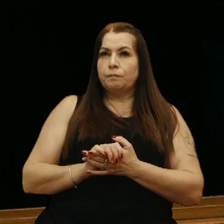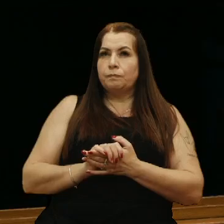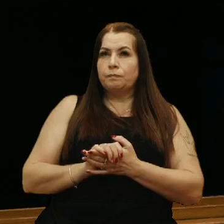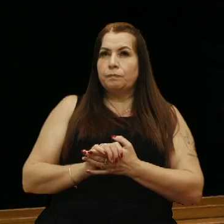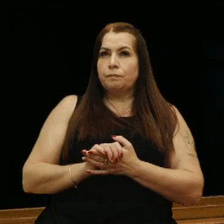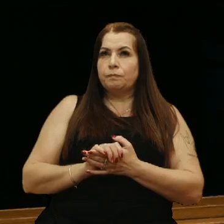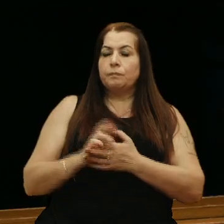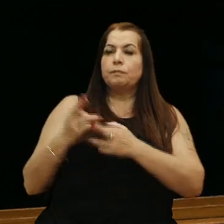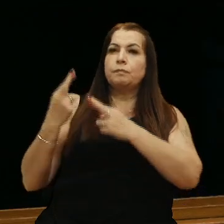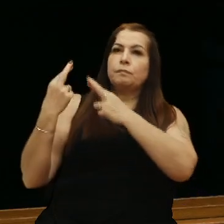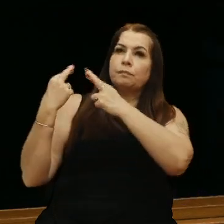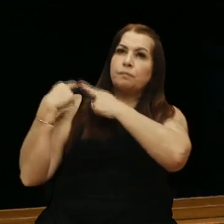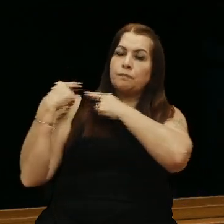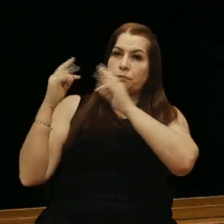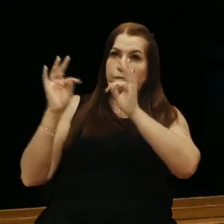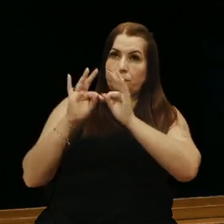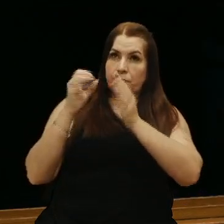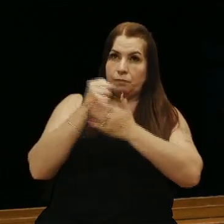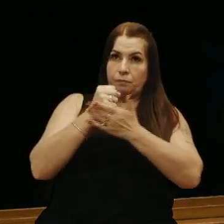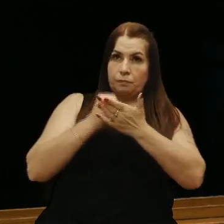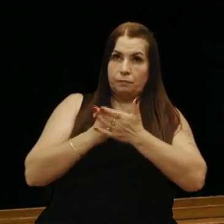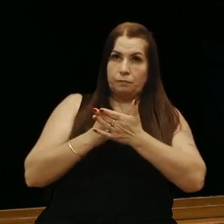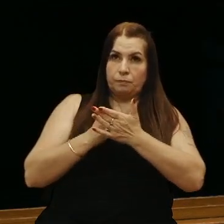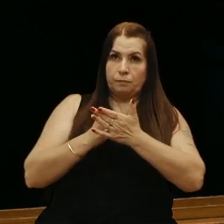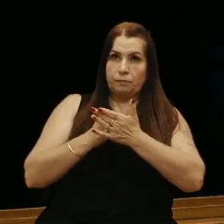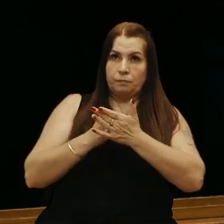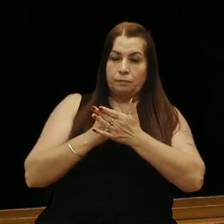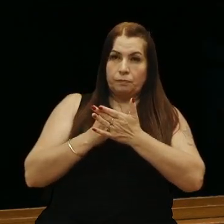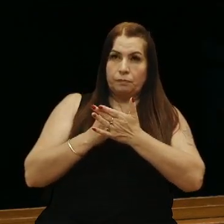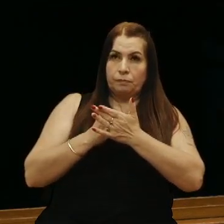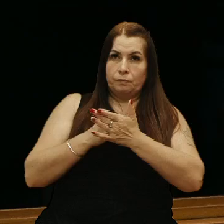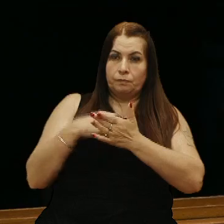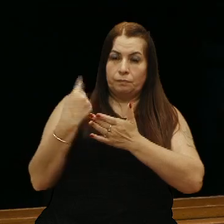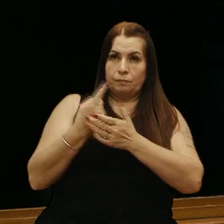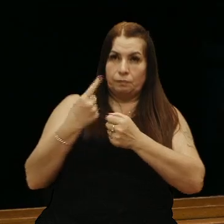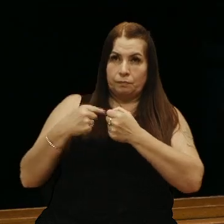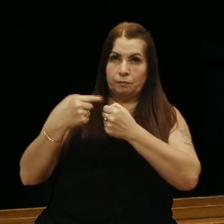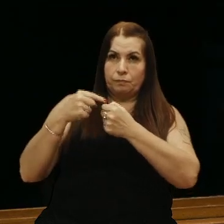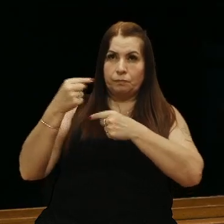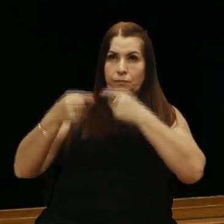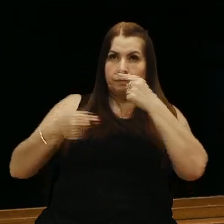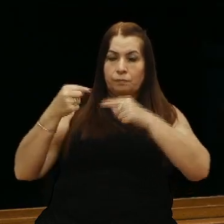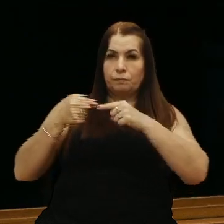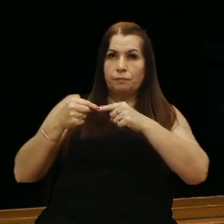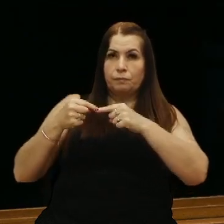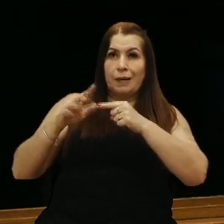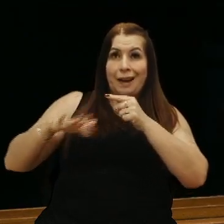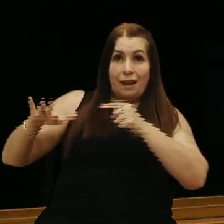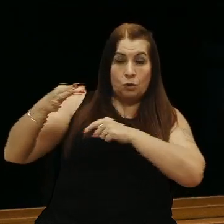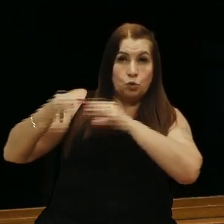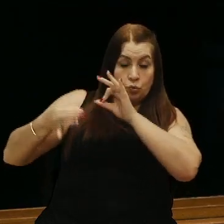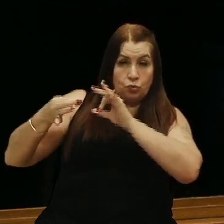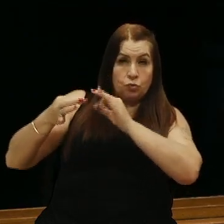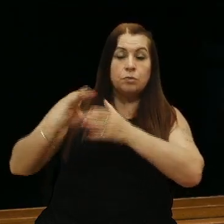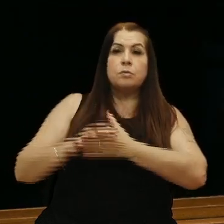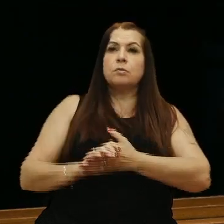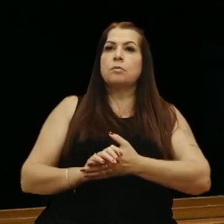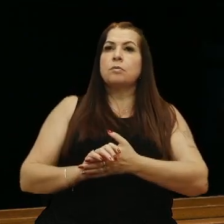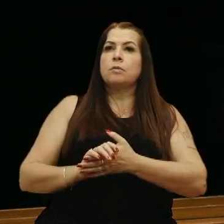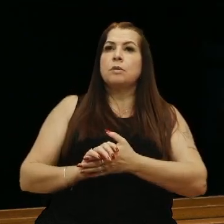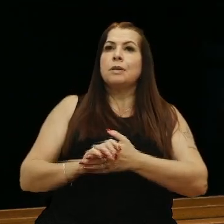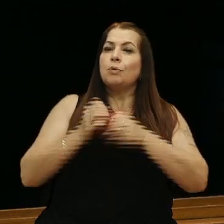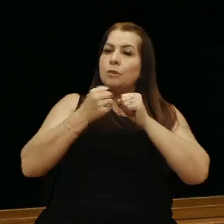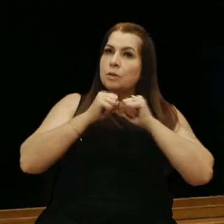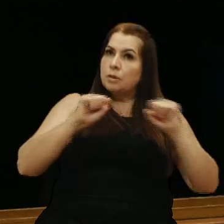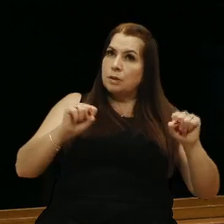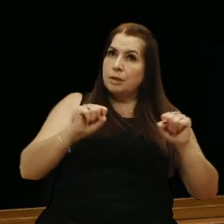do responsável técnico contratado pelo nosso município na discussão judicial é de que tanto a